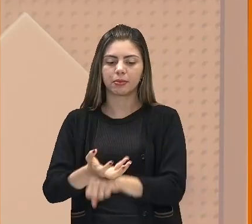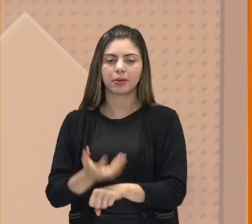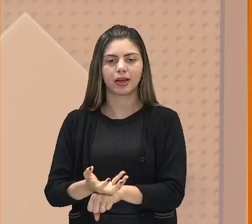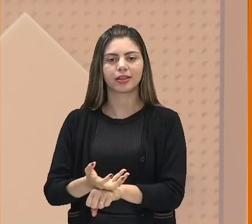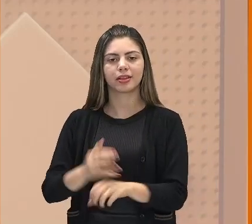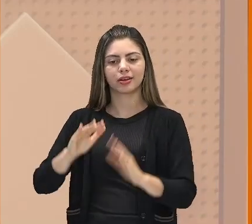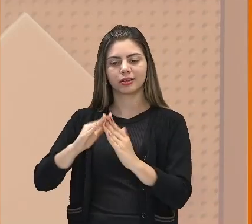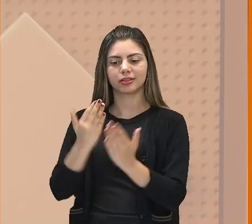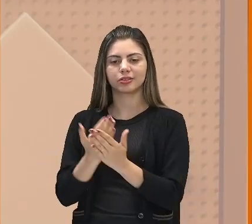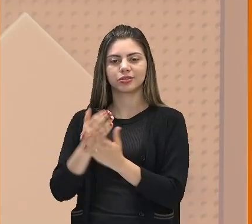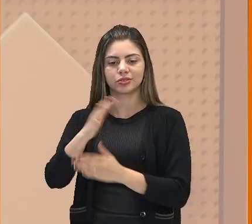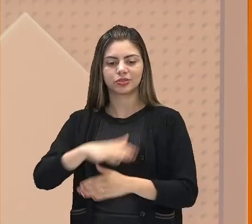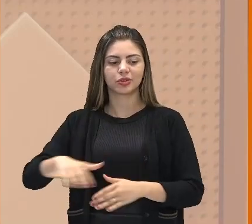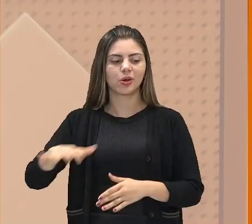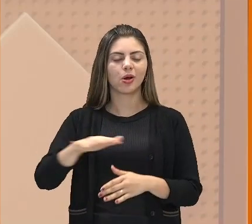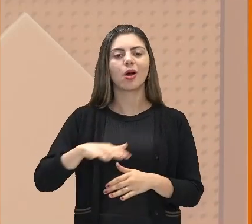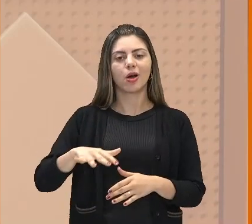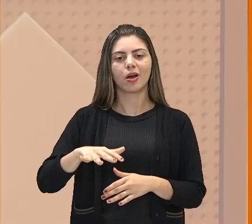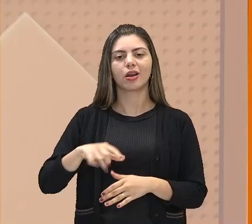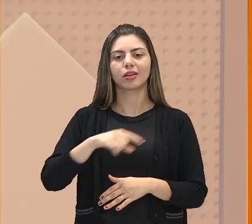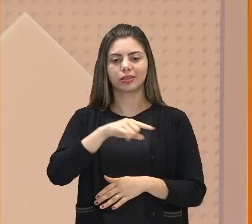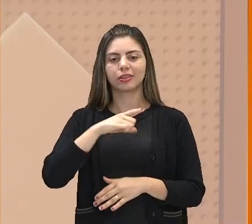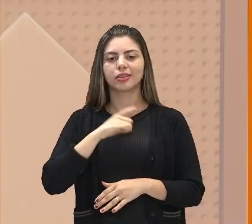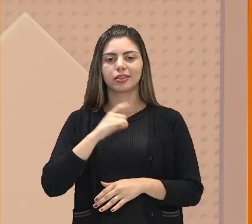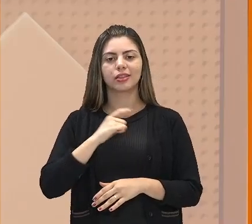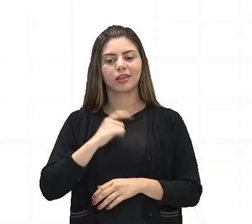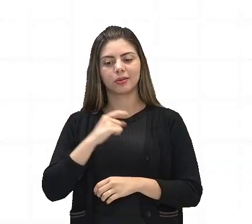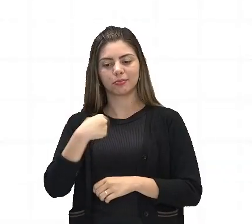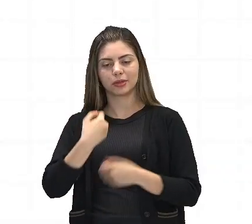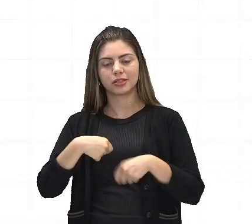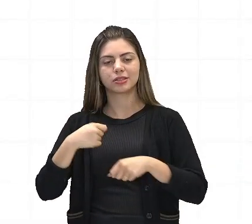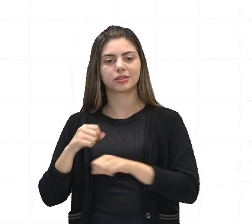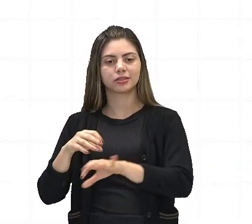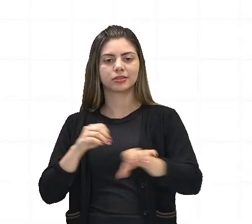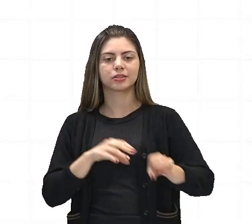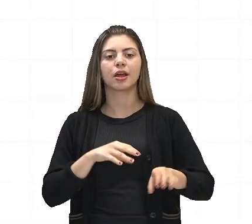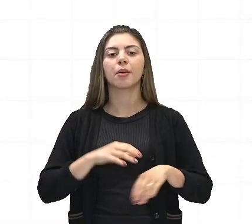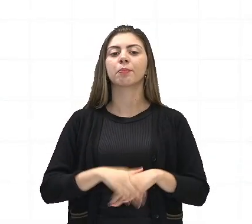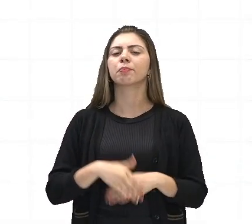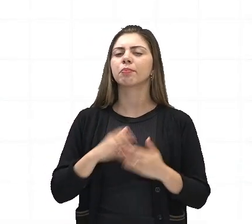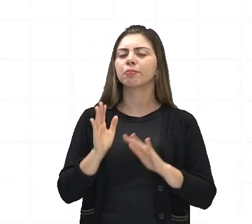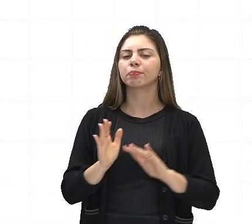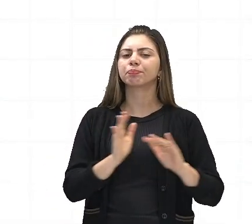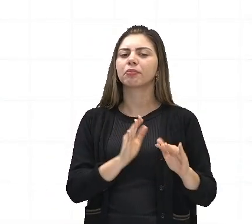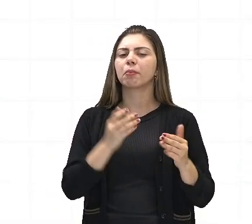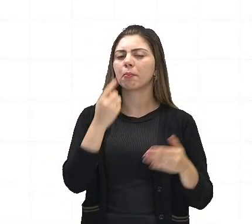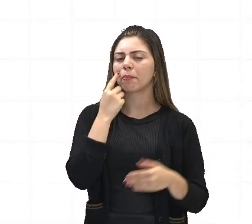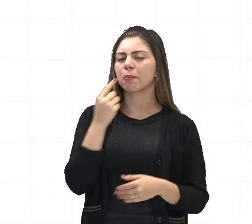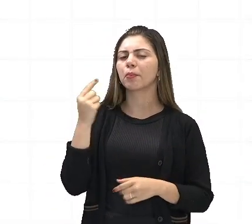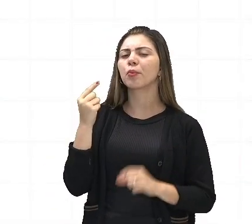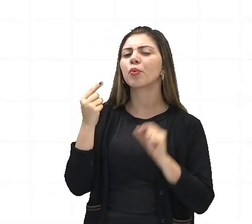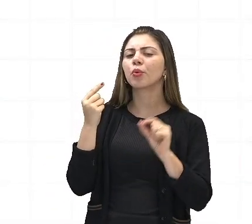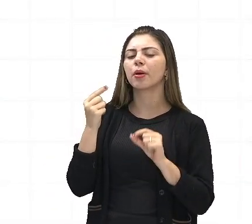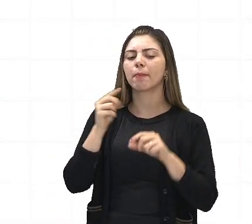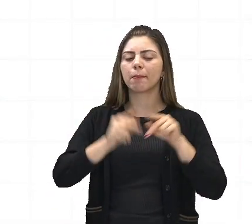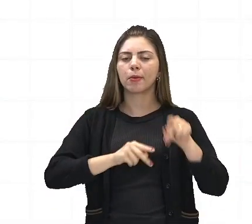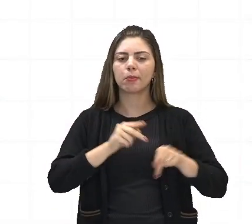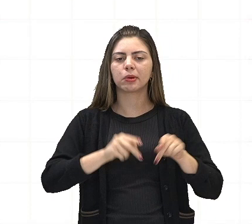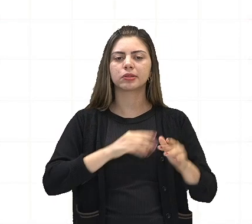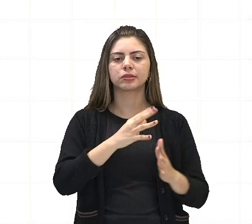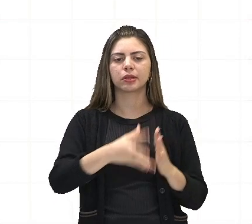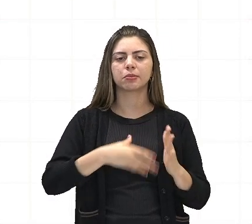do nosso território. Então, vamos observar aí quem são os povos da Amazônia. Povos da Amazônia,